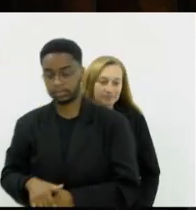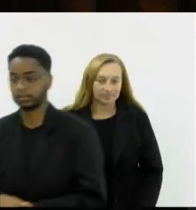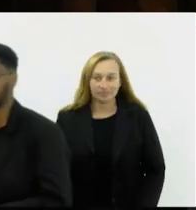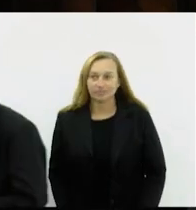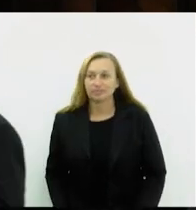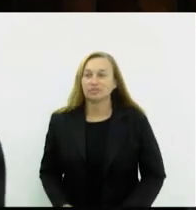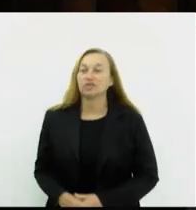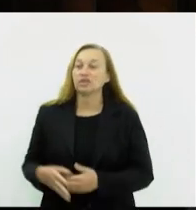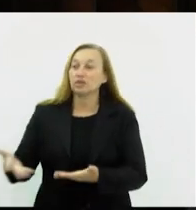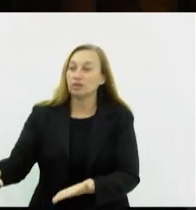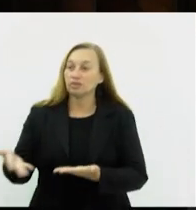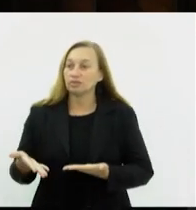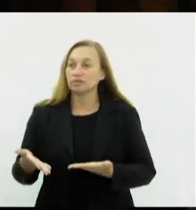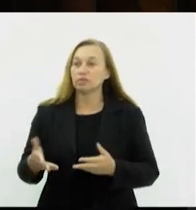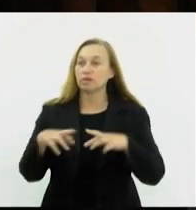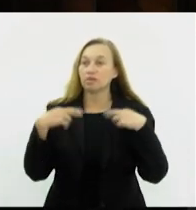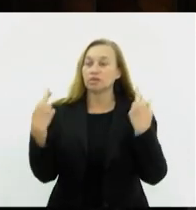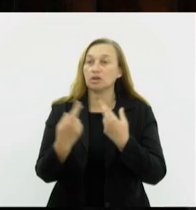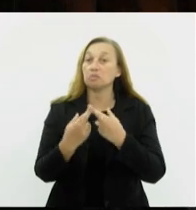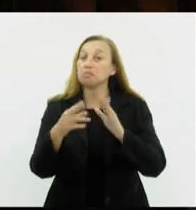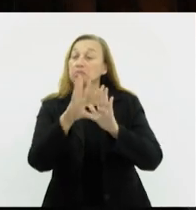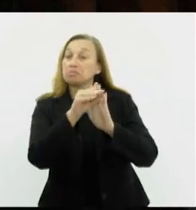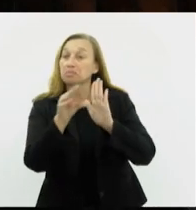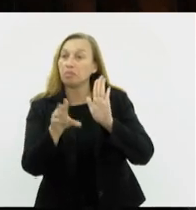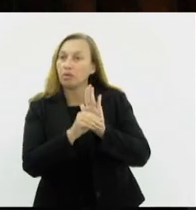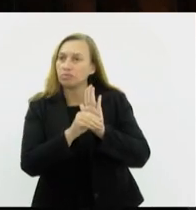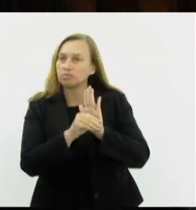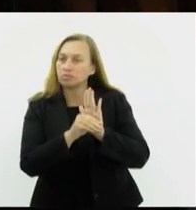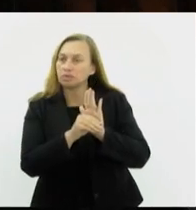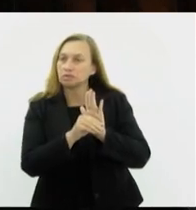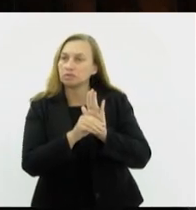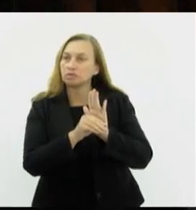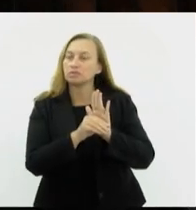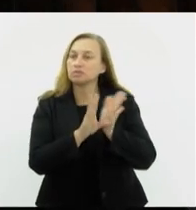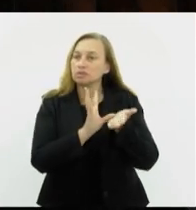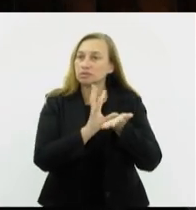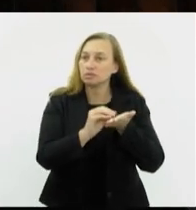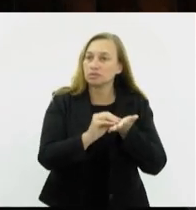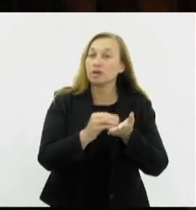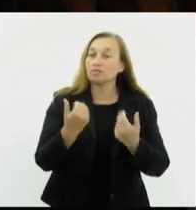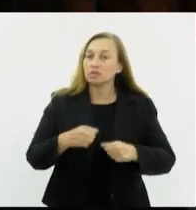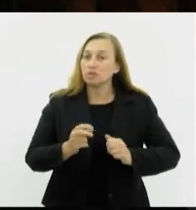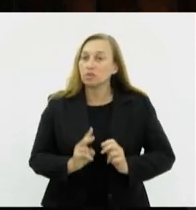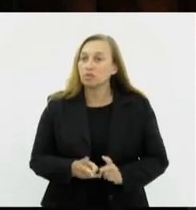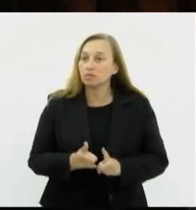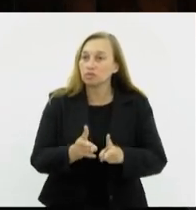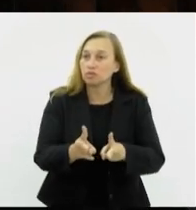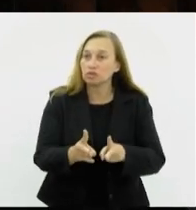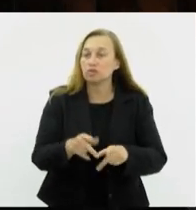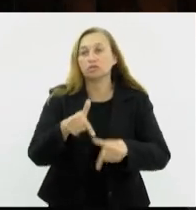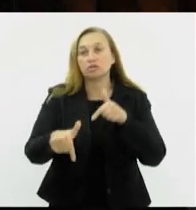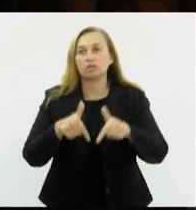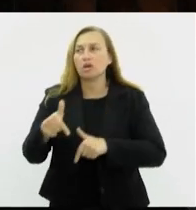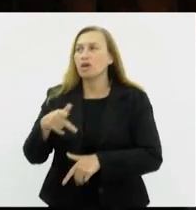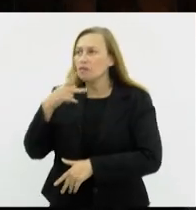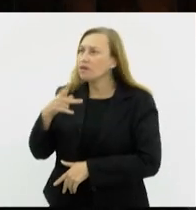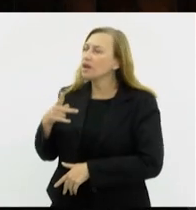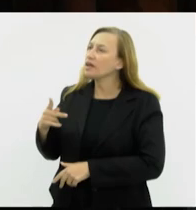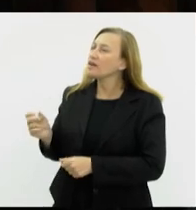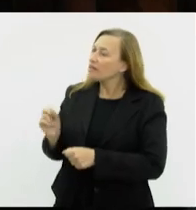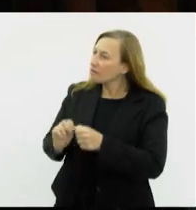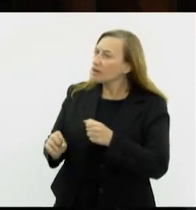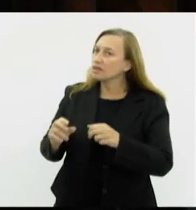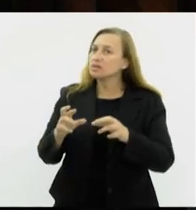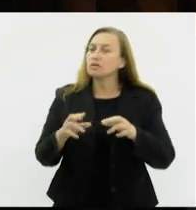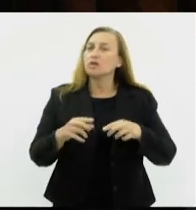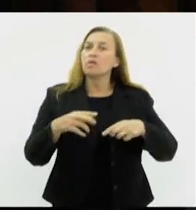uma reunião com este ponto de pauta. O regimento deve conduzir os trabalhos. Ou seja, eu falei, faz uma reunião para a gente